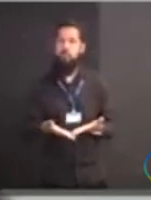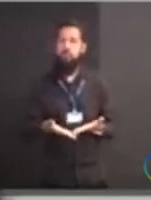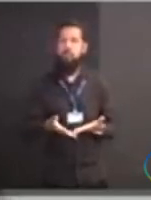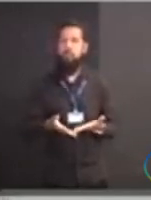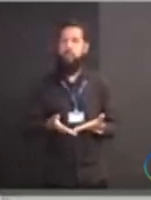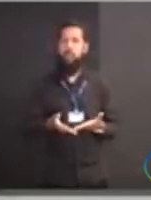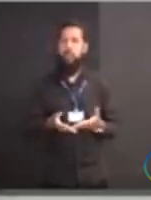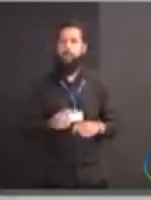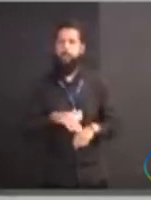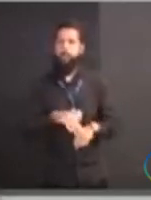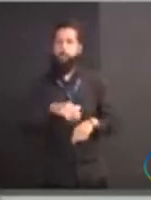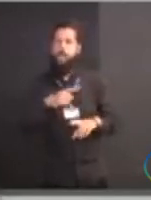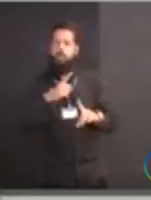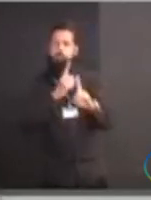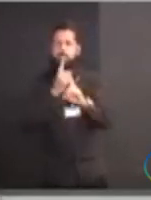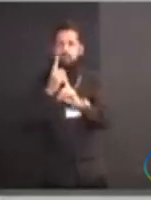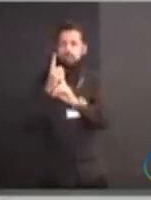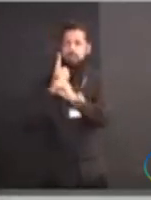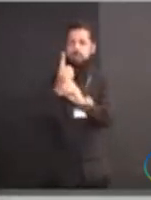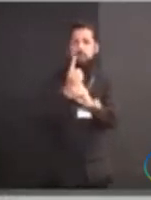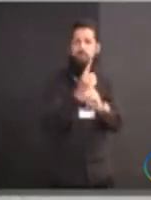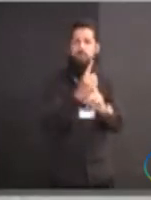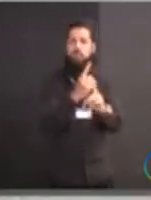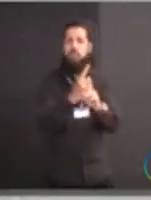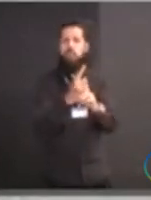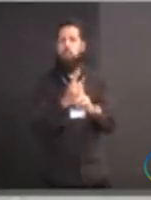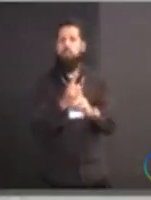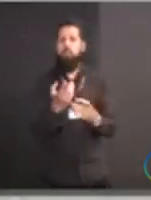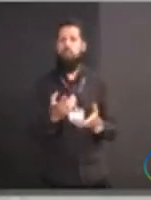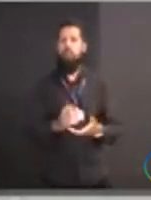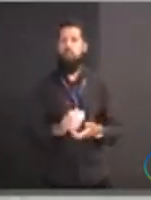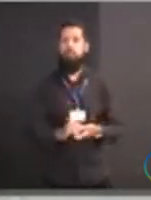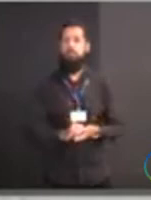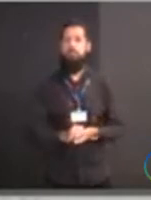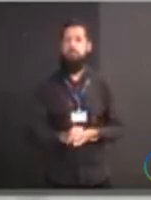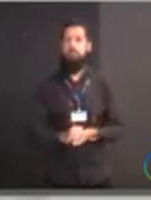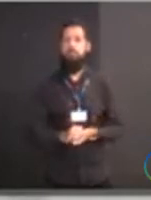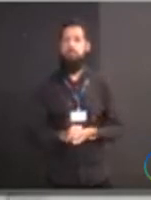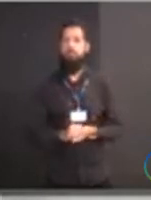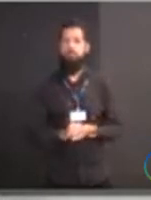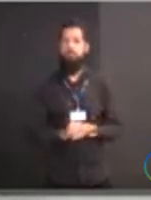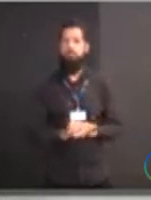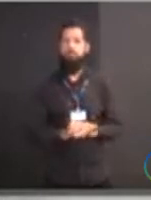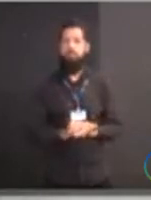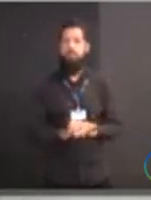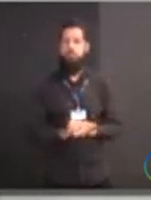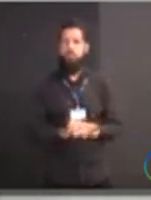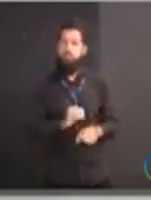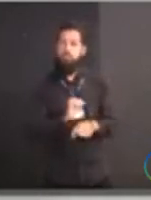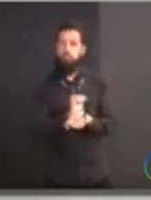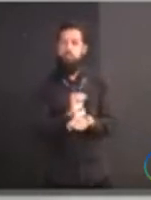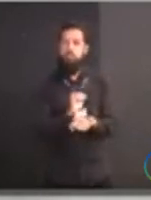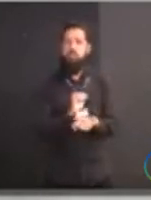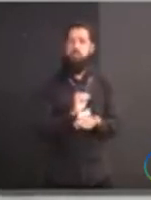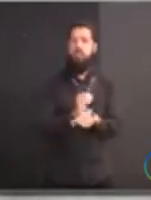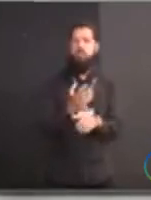esses mutantes estão sendo até considerados como pessoas provindas de outros planetas. Isso